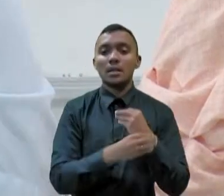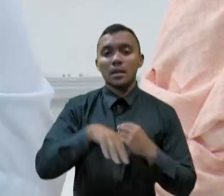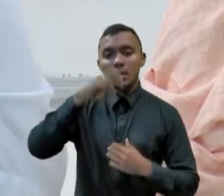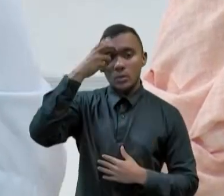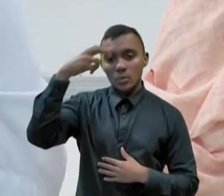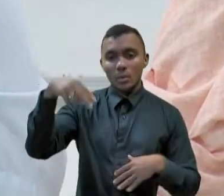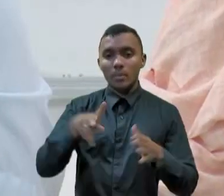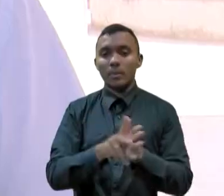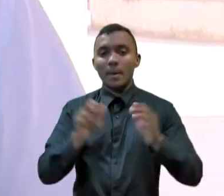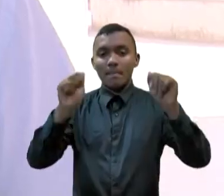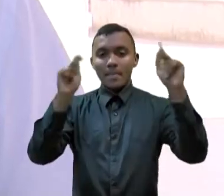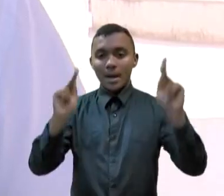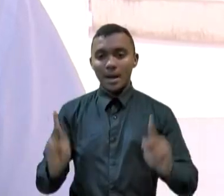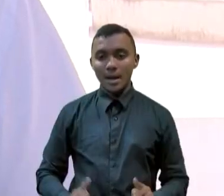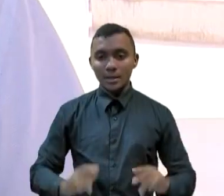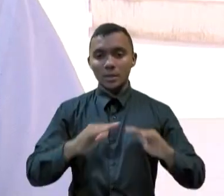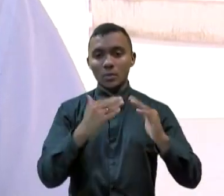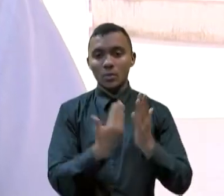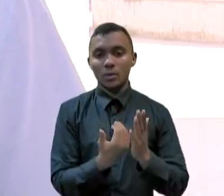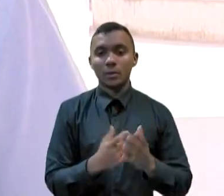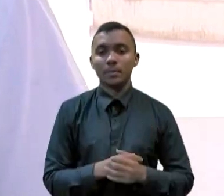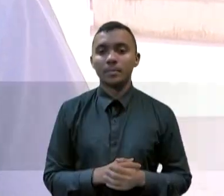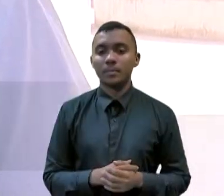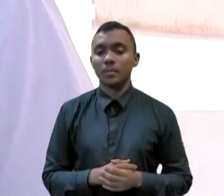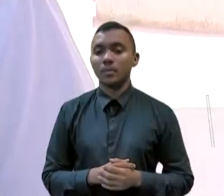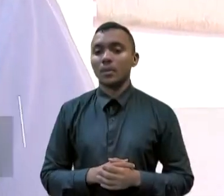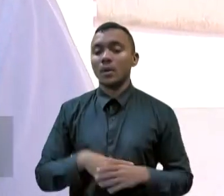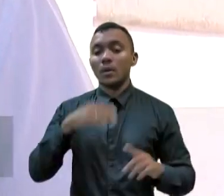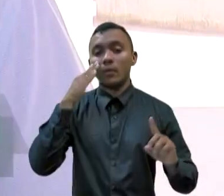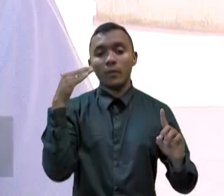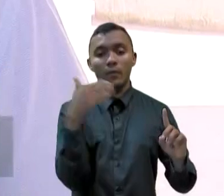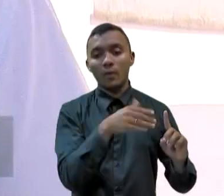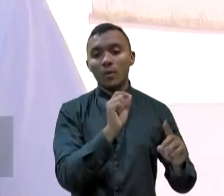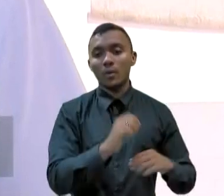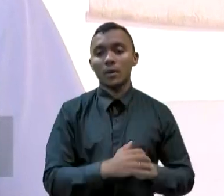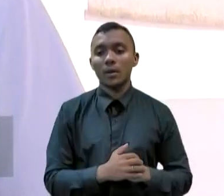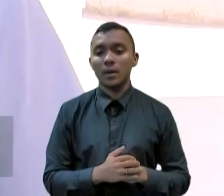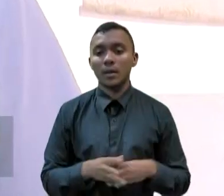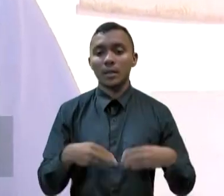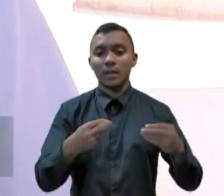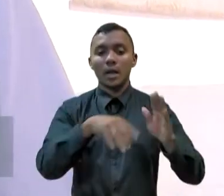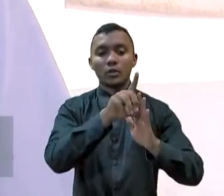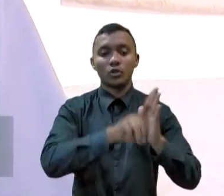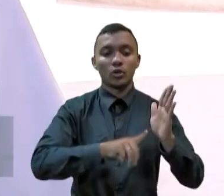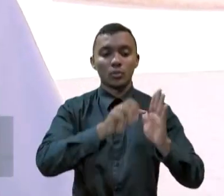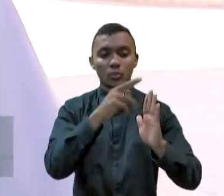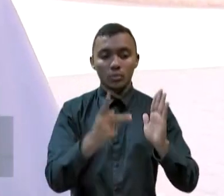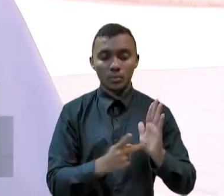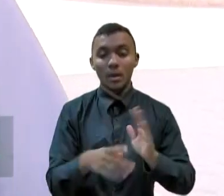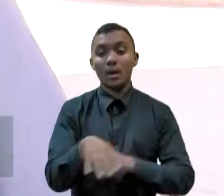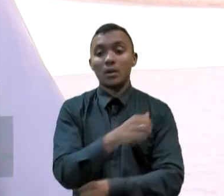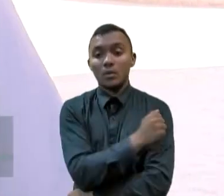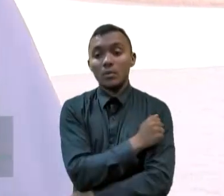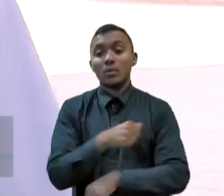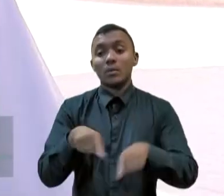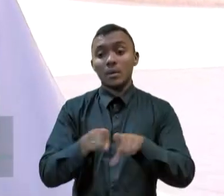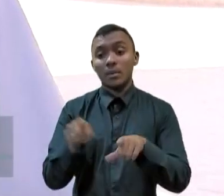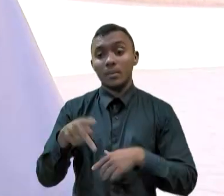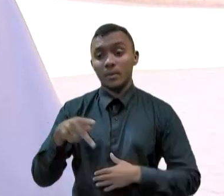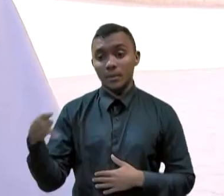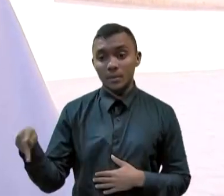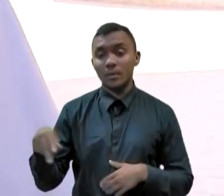nas escolas. Nosso foco será formação em direitos humanos para nossos estudantes, professores e